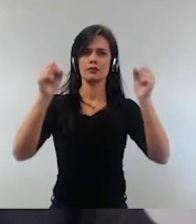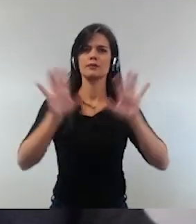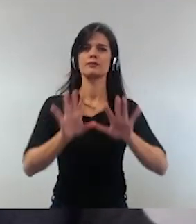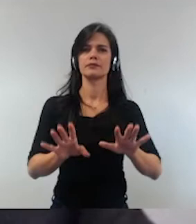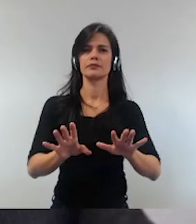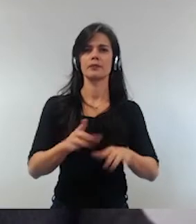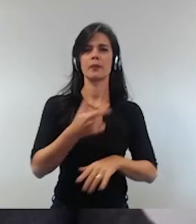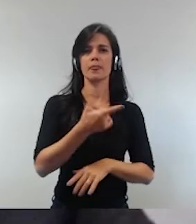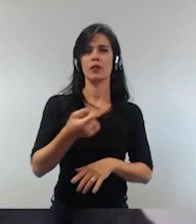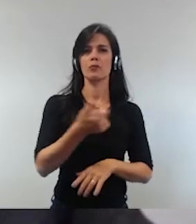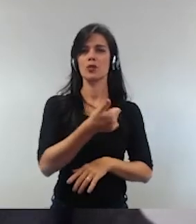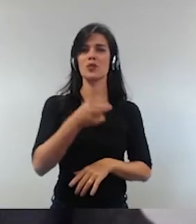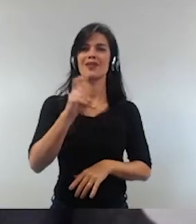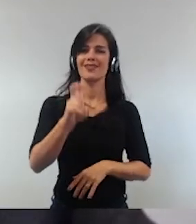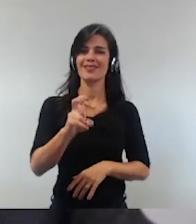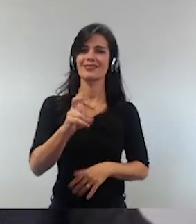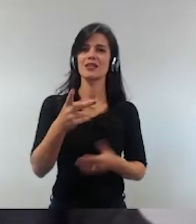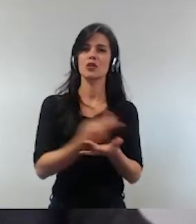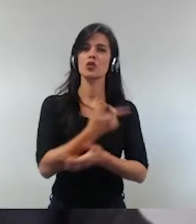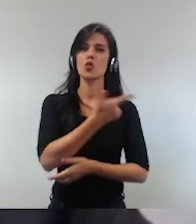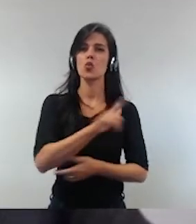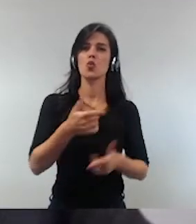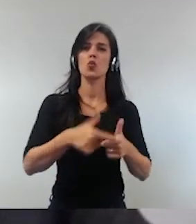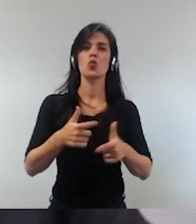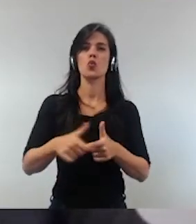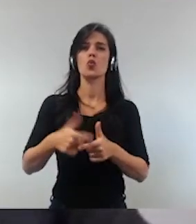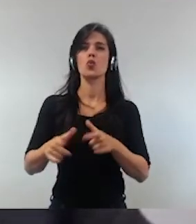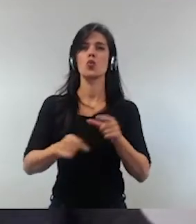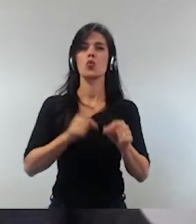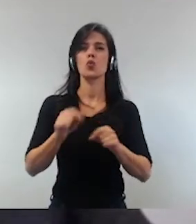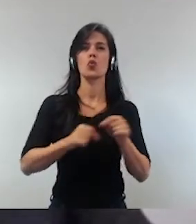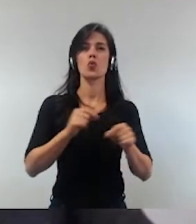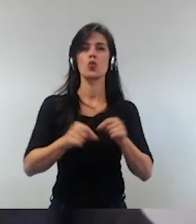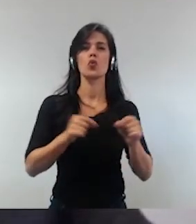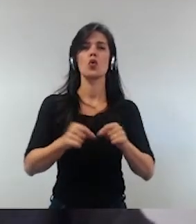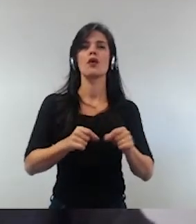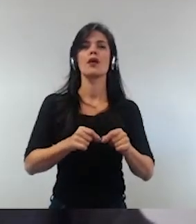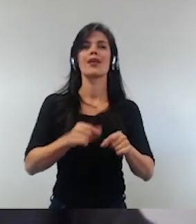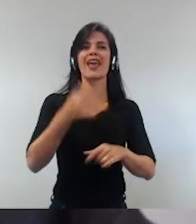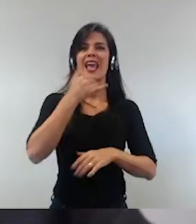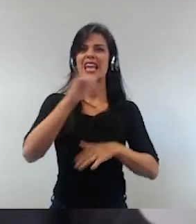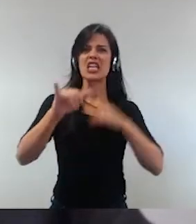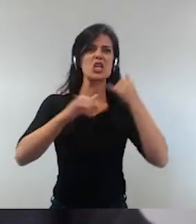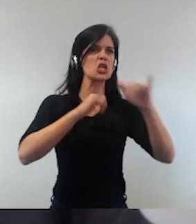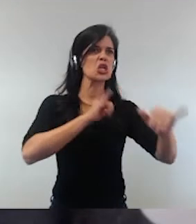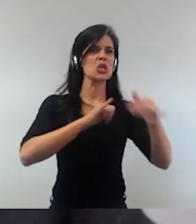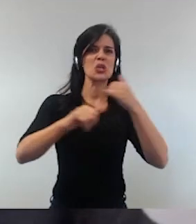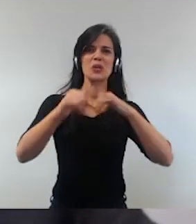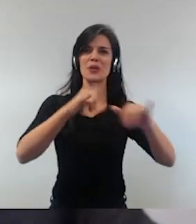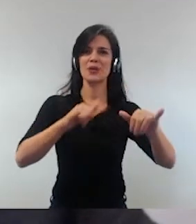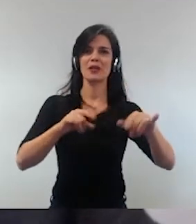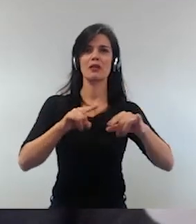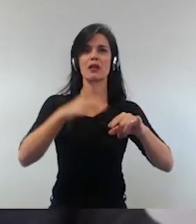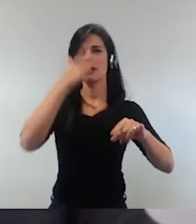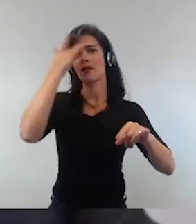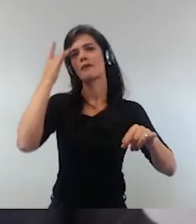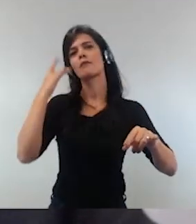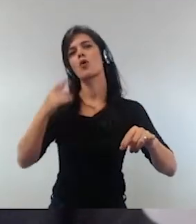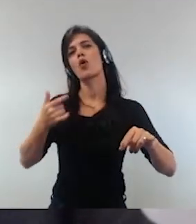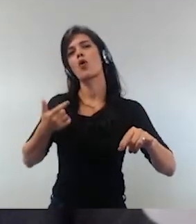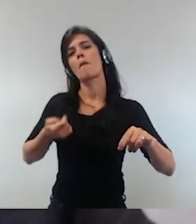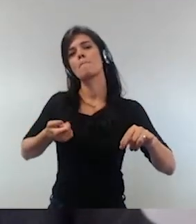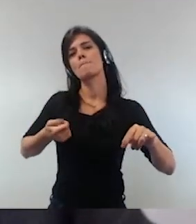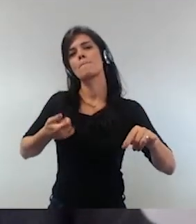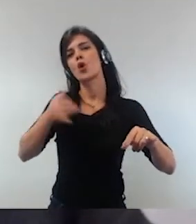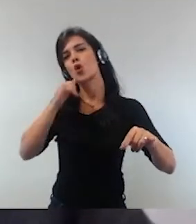Depois, em 2015, tivemos uma crise de excesso de energia pela redução do consumo, causada por uma crise econômica. E aí foi criada